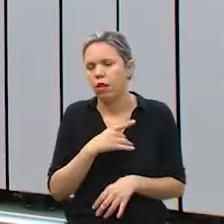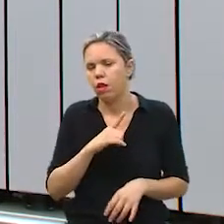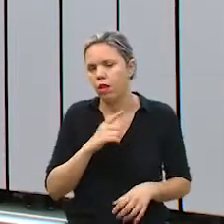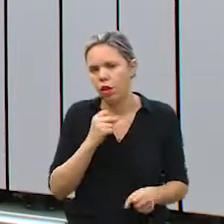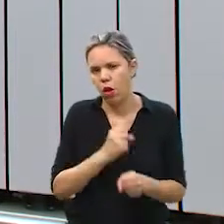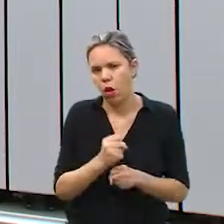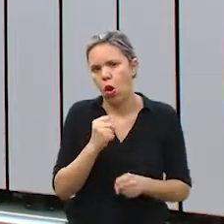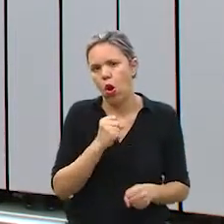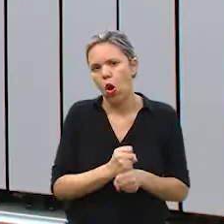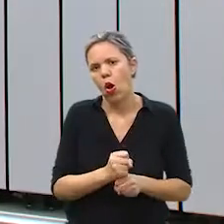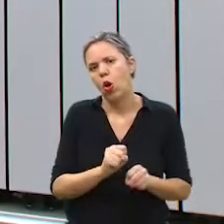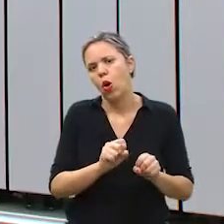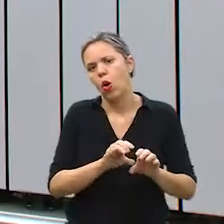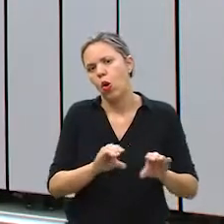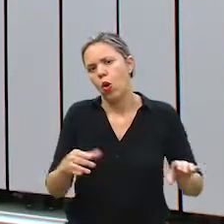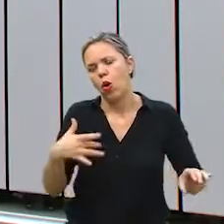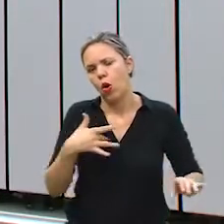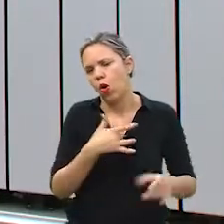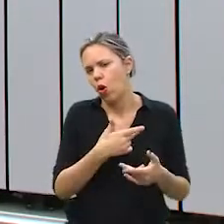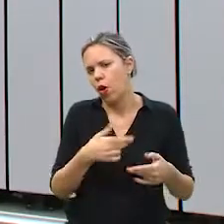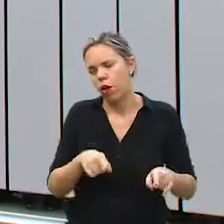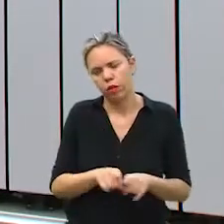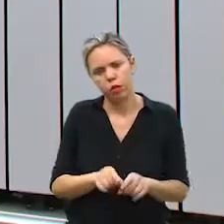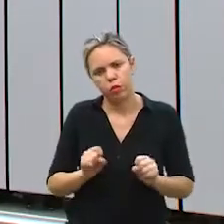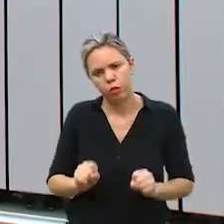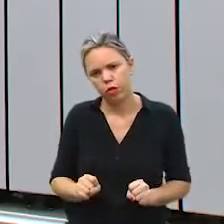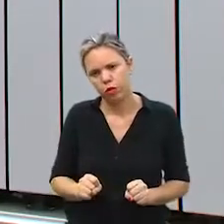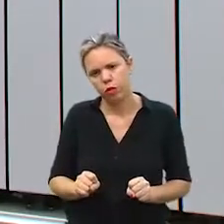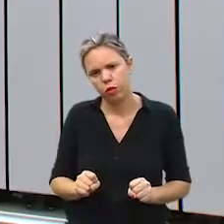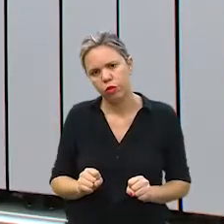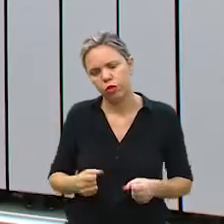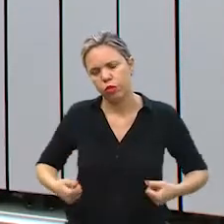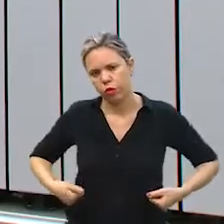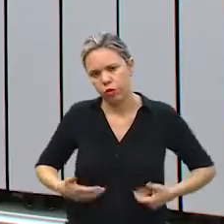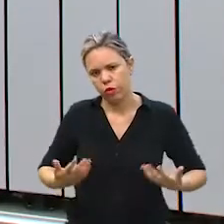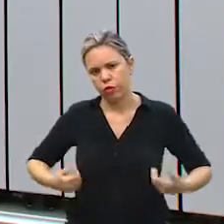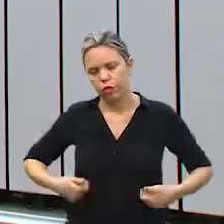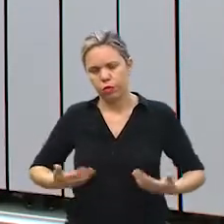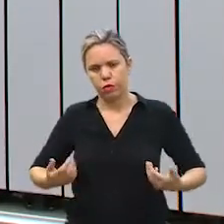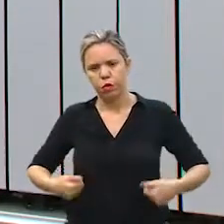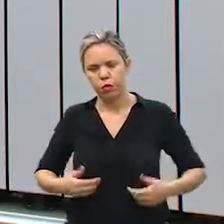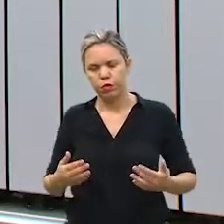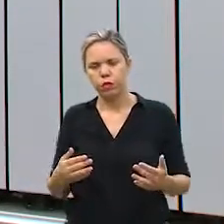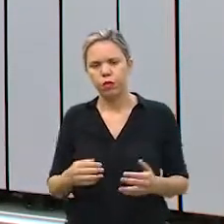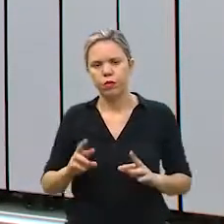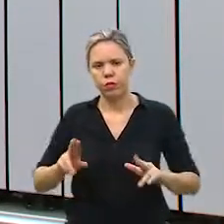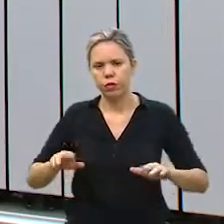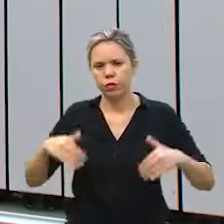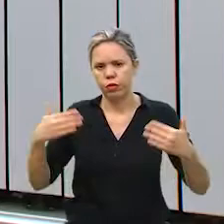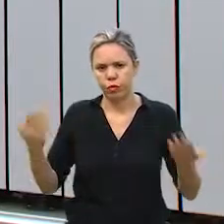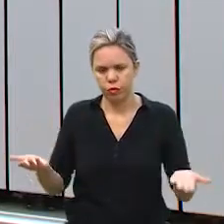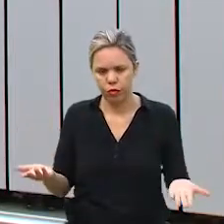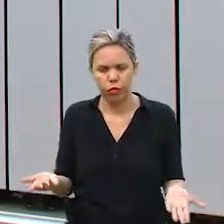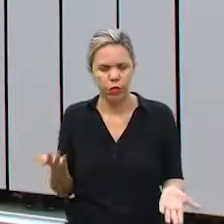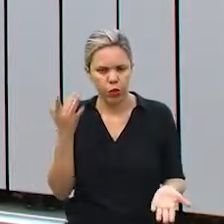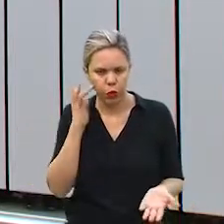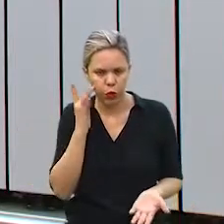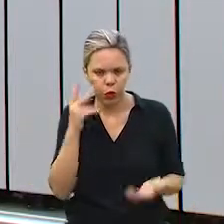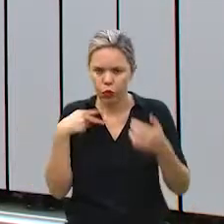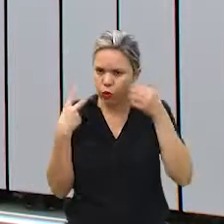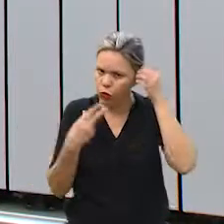obra, saneamento, você tem outros gastos que está fora, que aí acho que